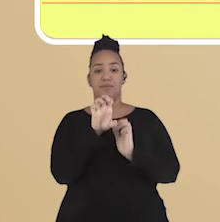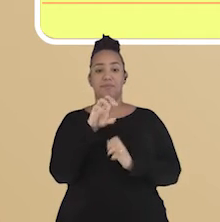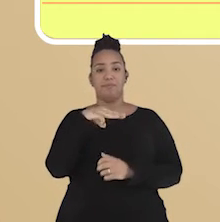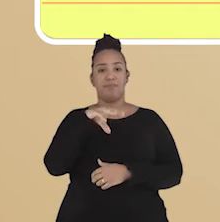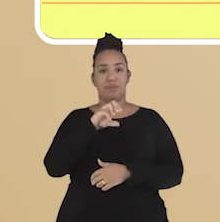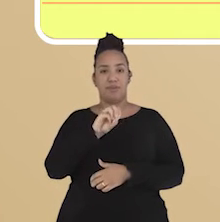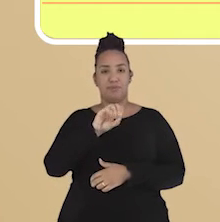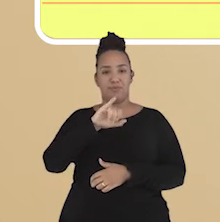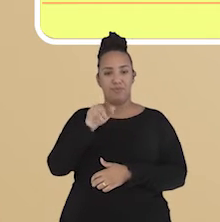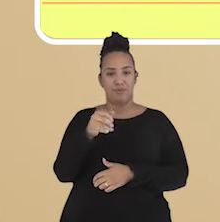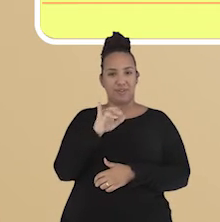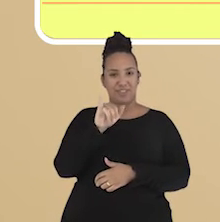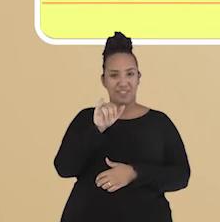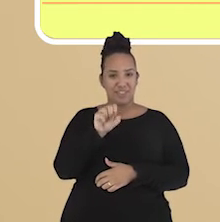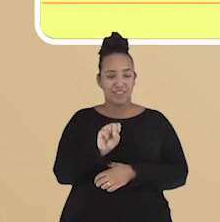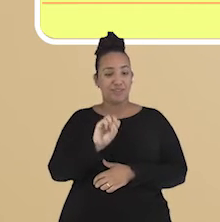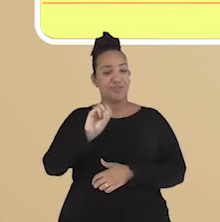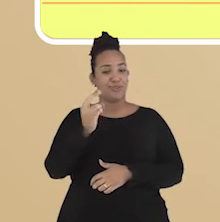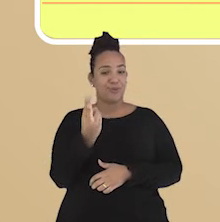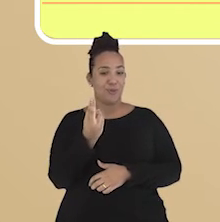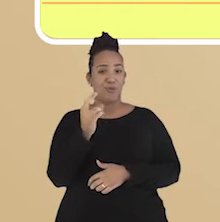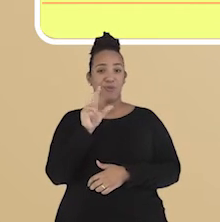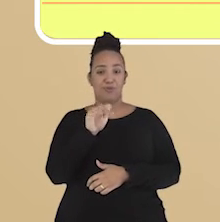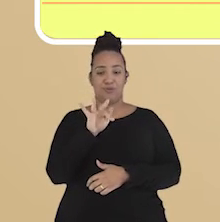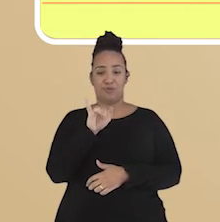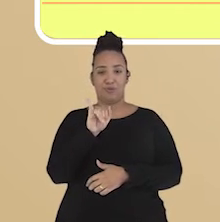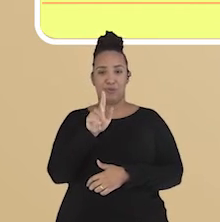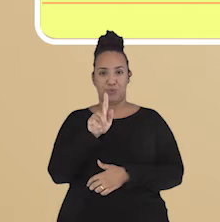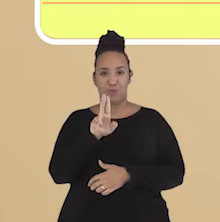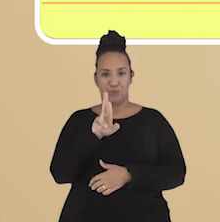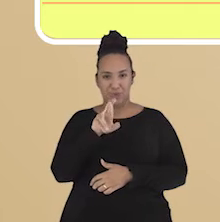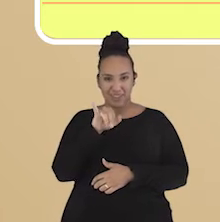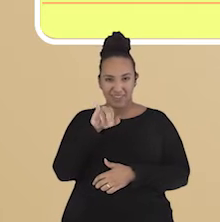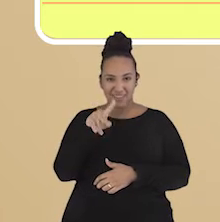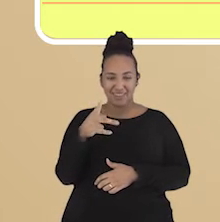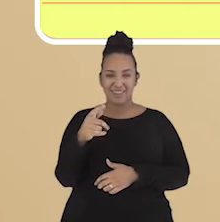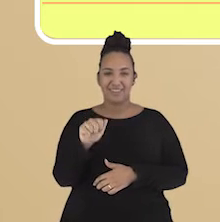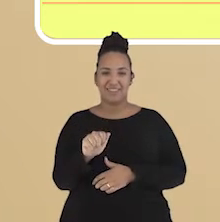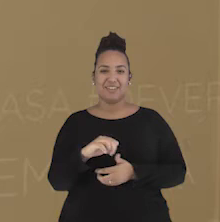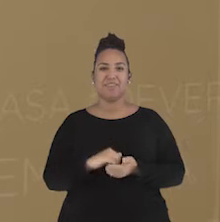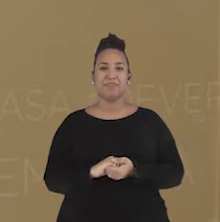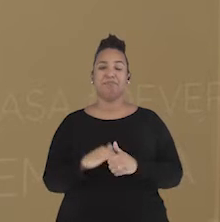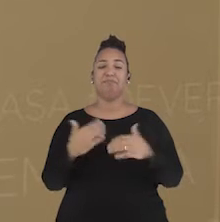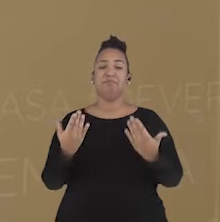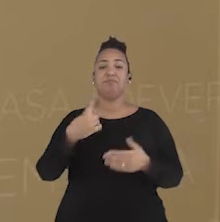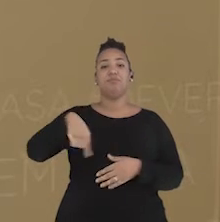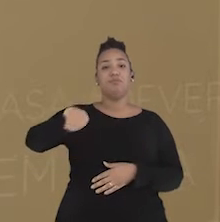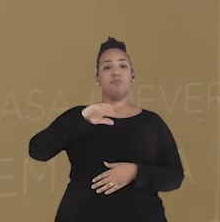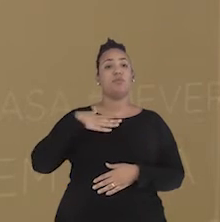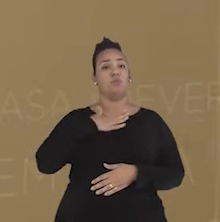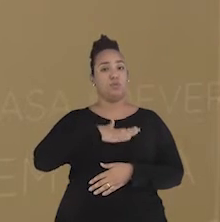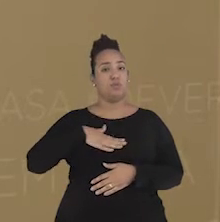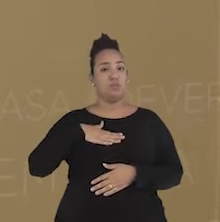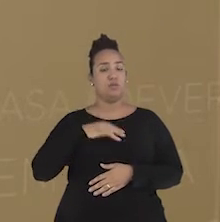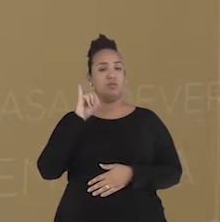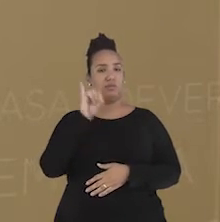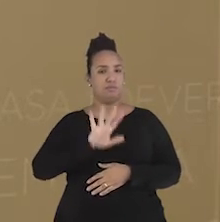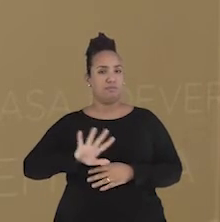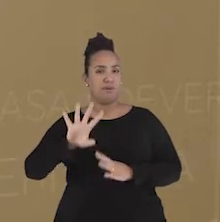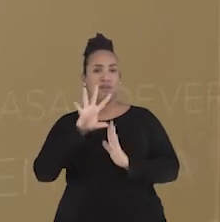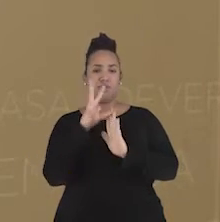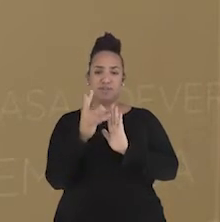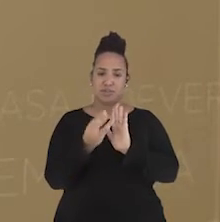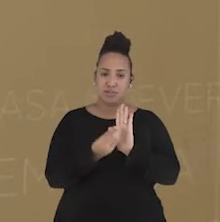quê? Vai lá e envia uma figurinha que ali na hora representa o que a gente está sentindo, não é mesmo? Nós gostamos tanto de figurinhas